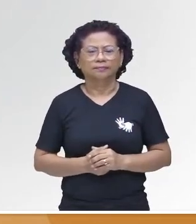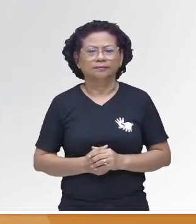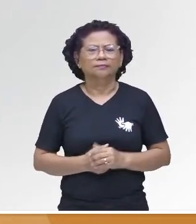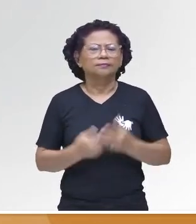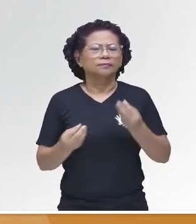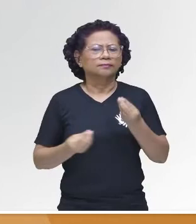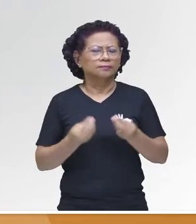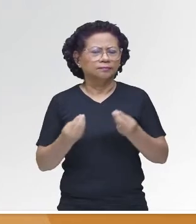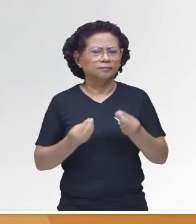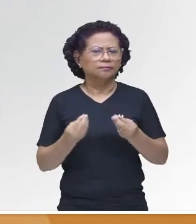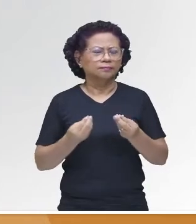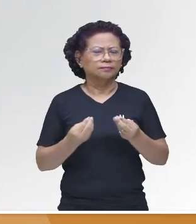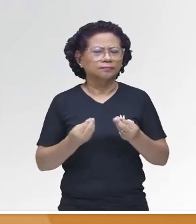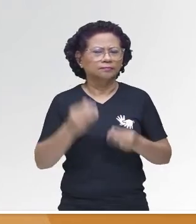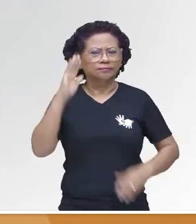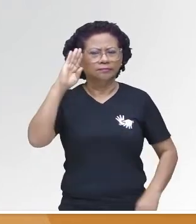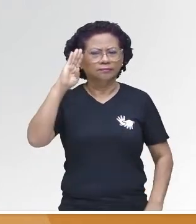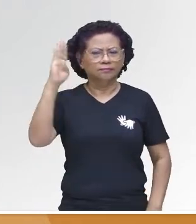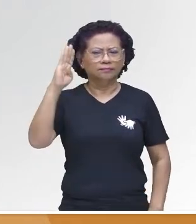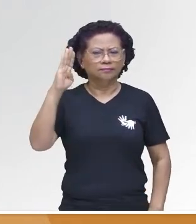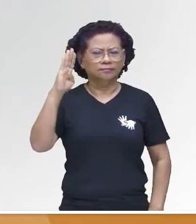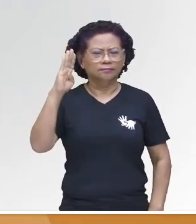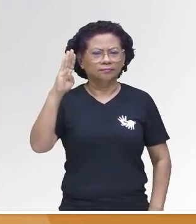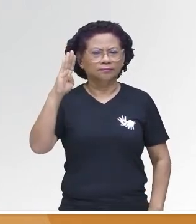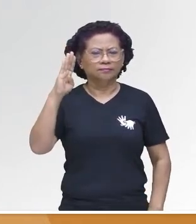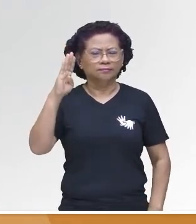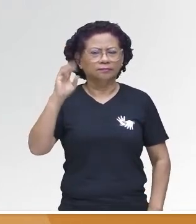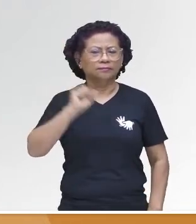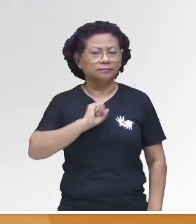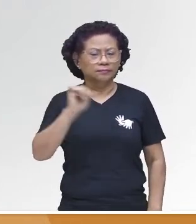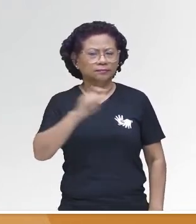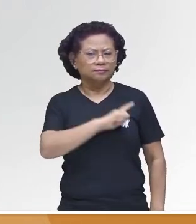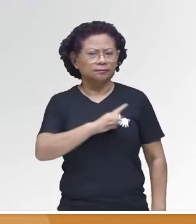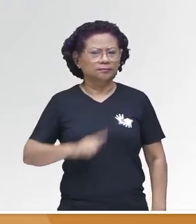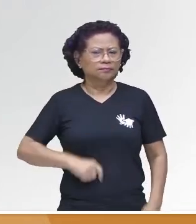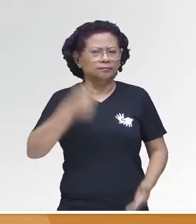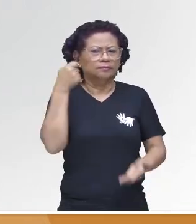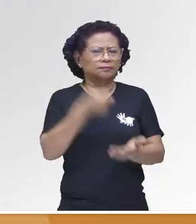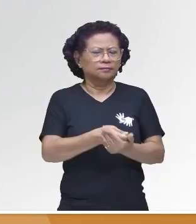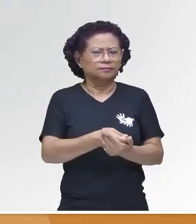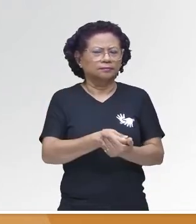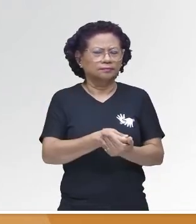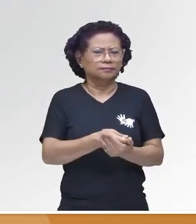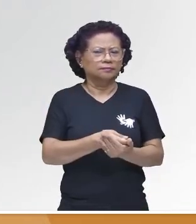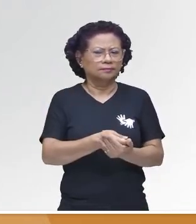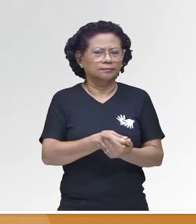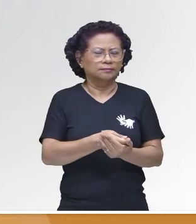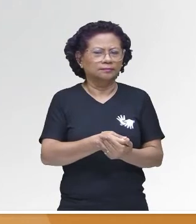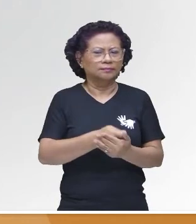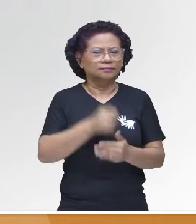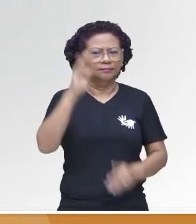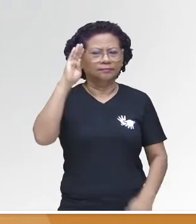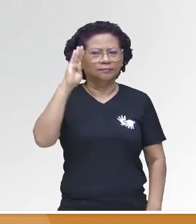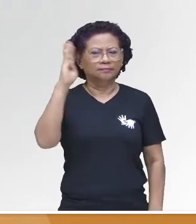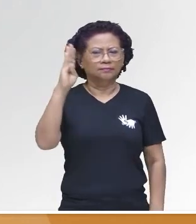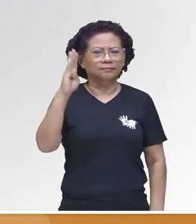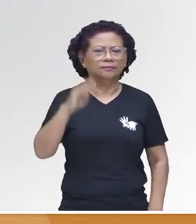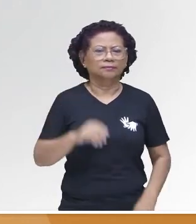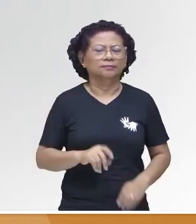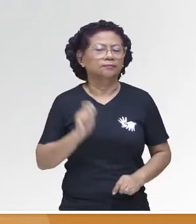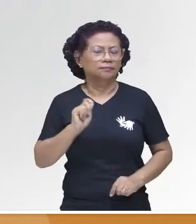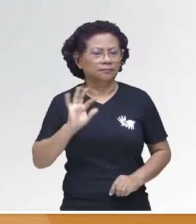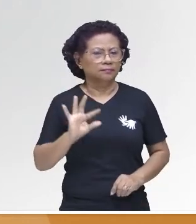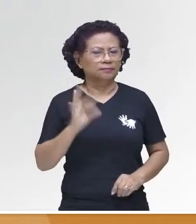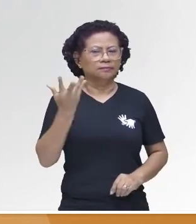contém o excesso governamental se é o governo que paga, se é o governo que patrocina? Tá? Para isso, o que